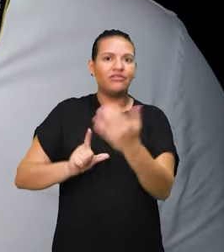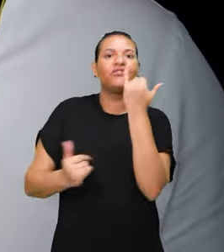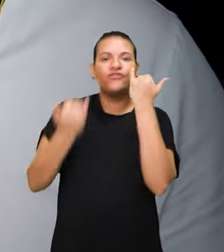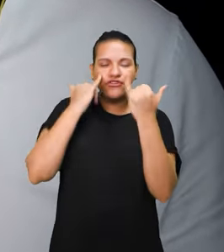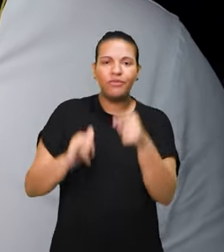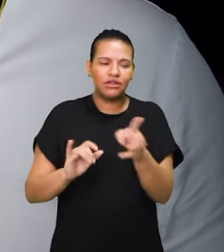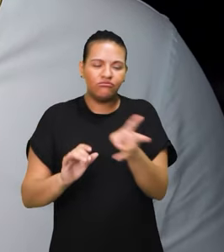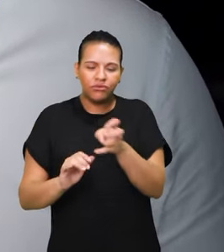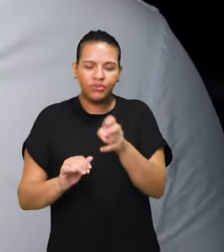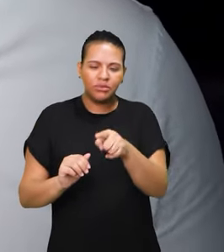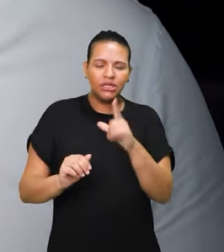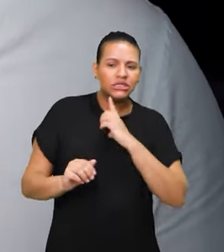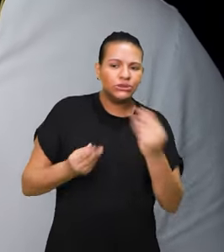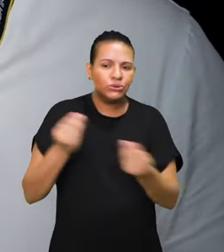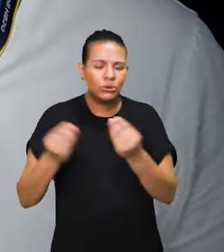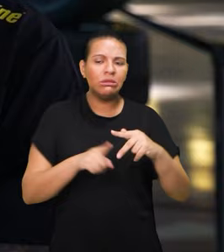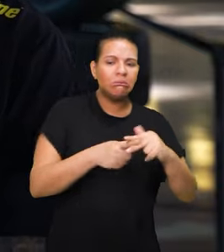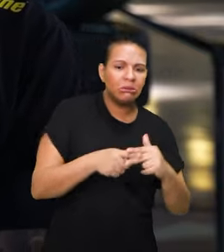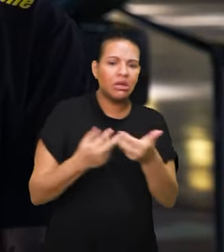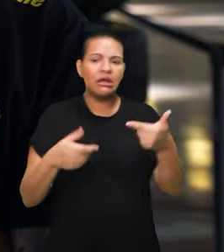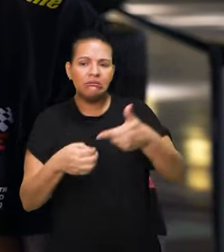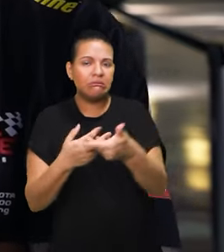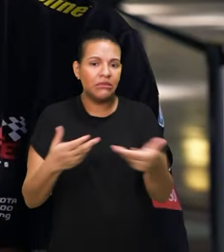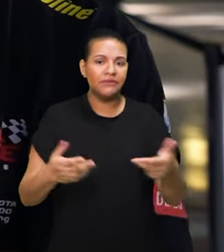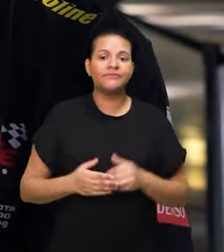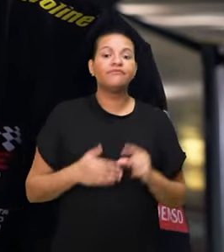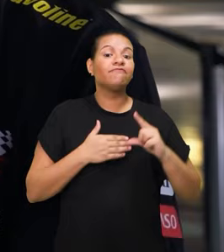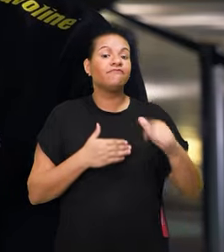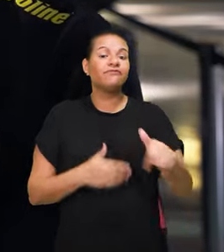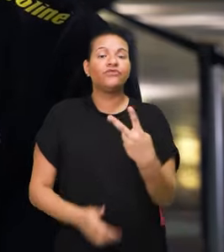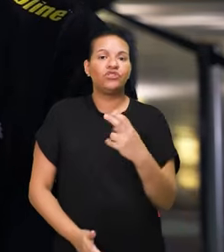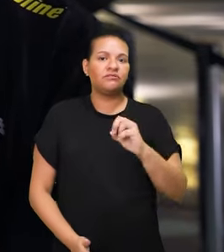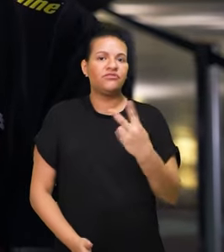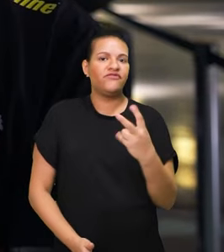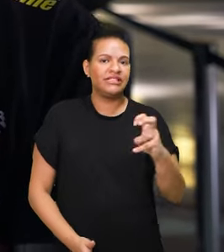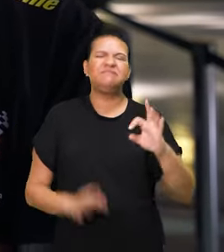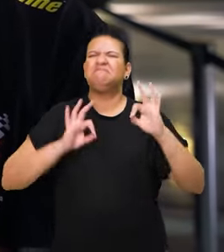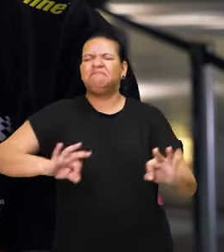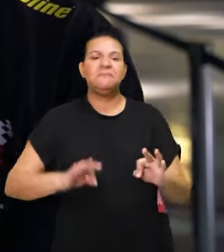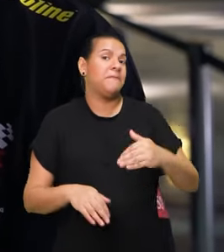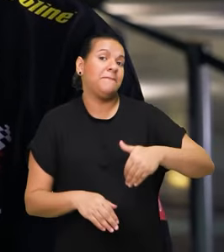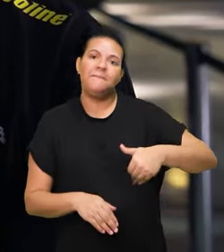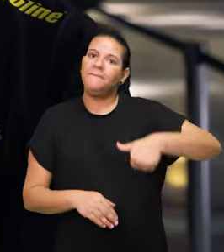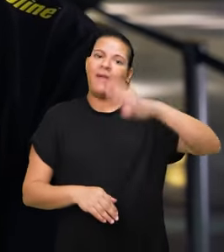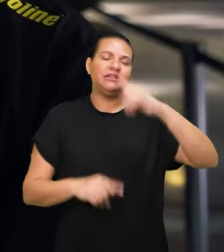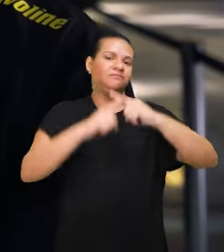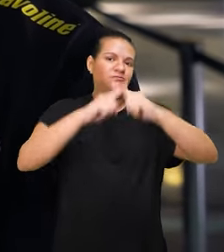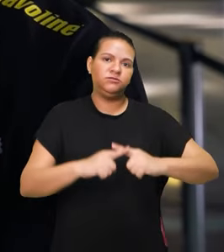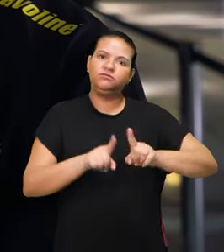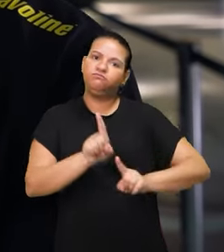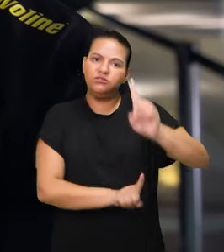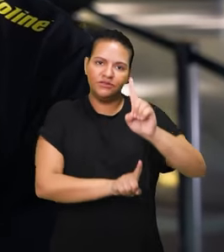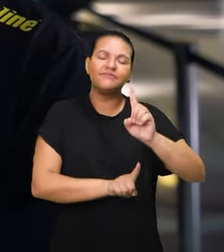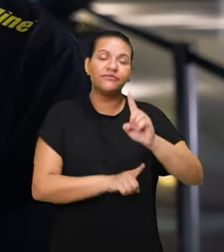vivo para eles poderem tomar decisões a gente pode dizer que em 25 tona piloto ele é branco tem cabelos